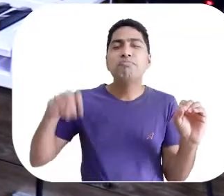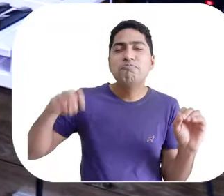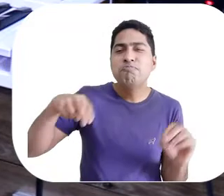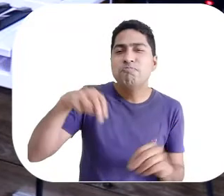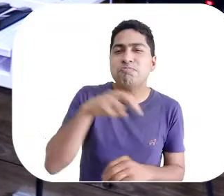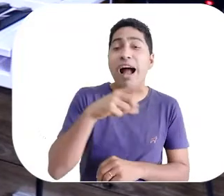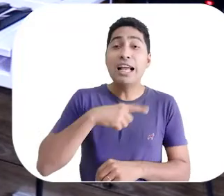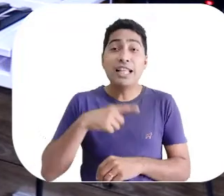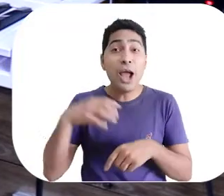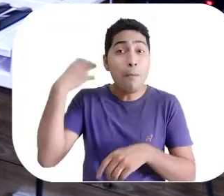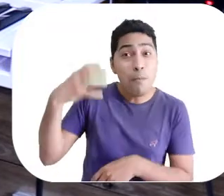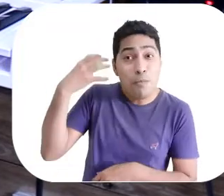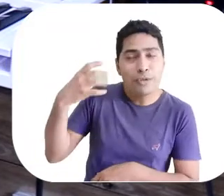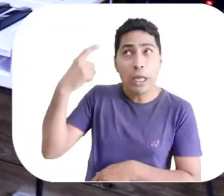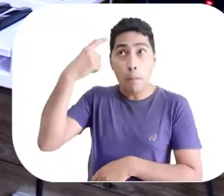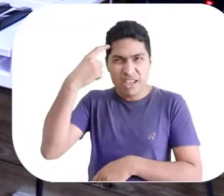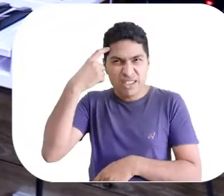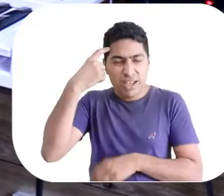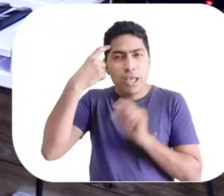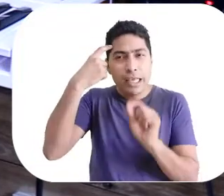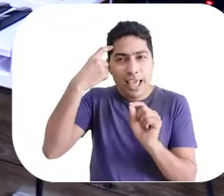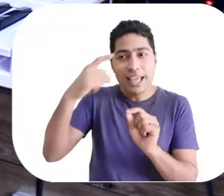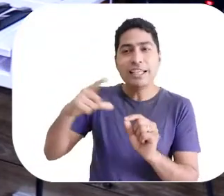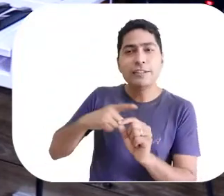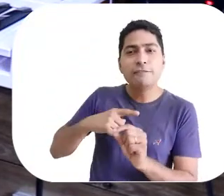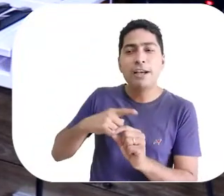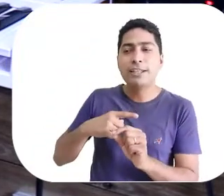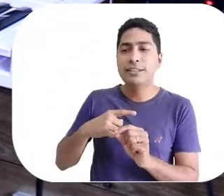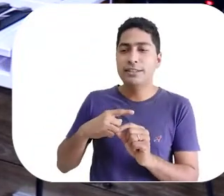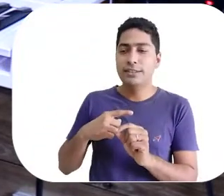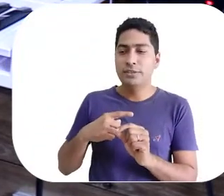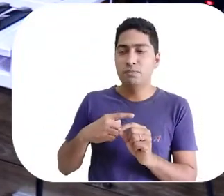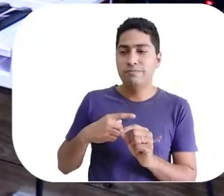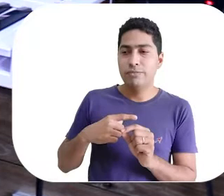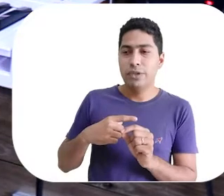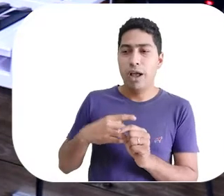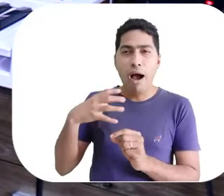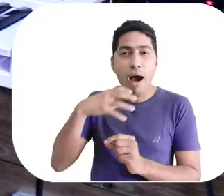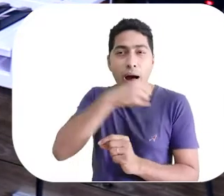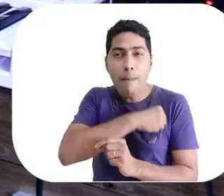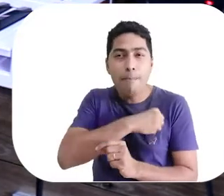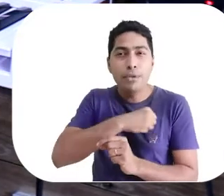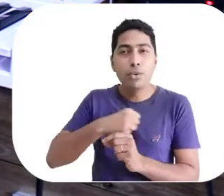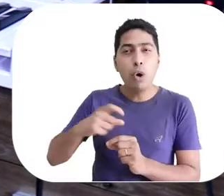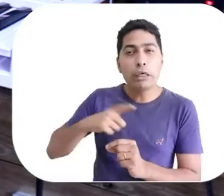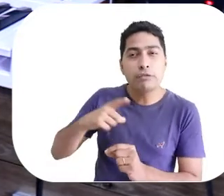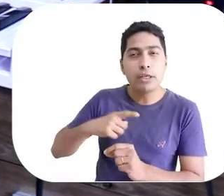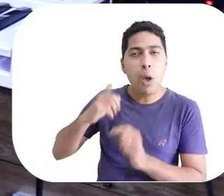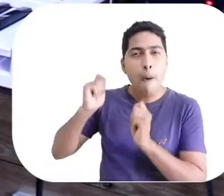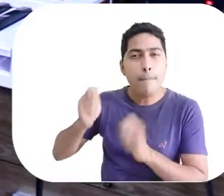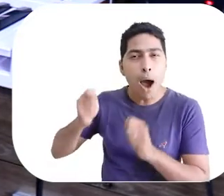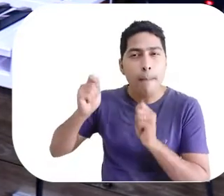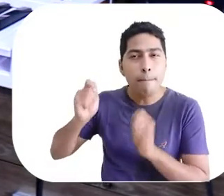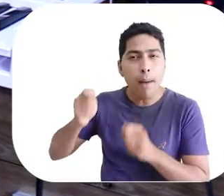A trilha que era pensada era uma trilha que tivesse um andamento mais rápido, que a batida